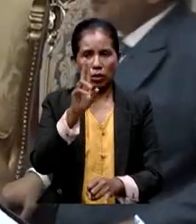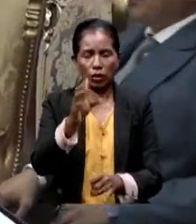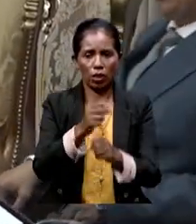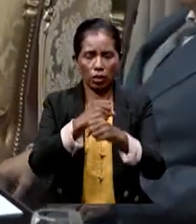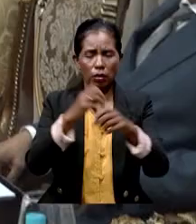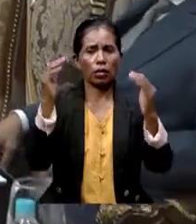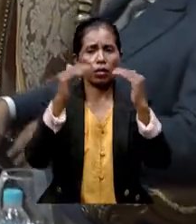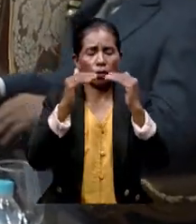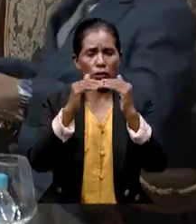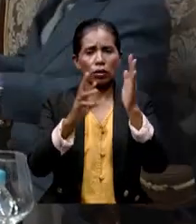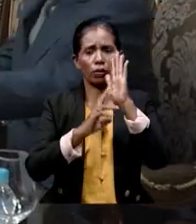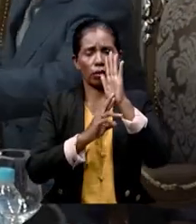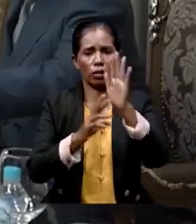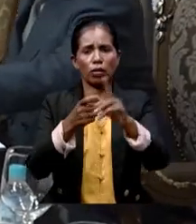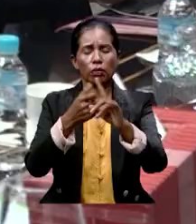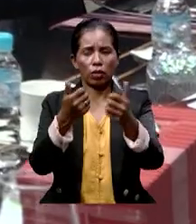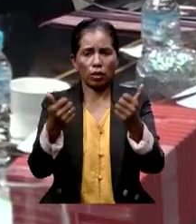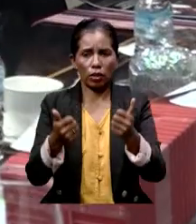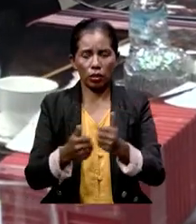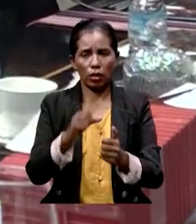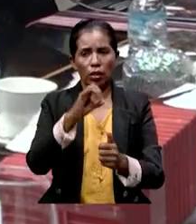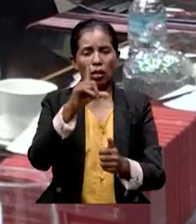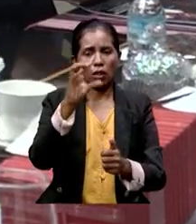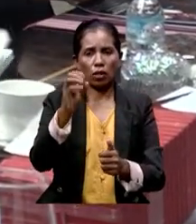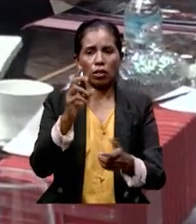halamos encontro o representante Rússia Agência ILO, onde